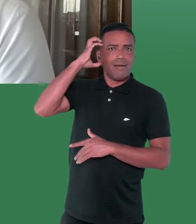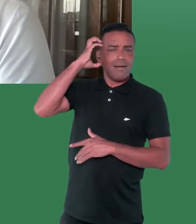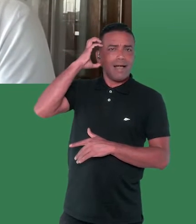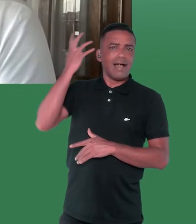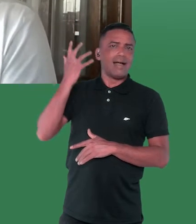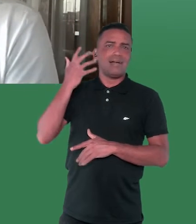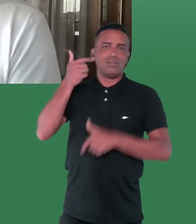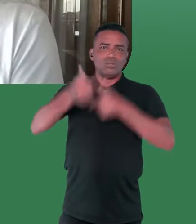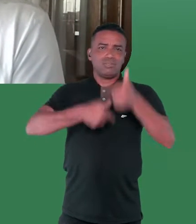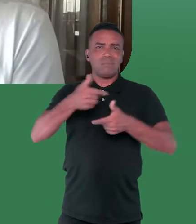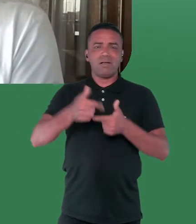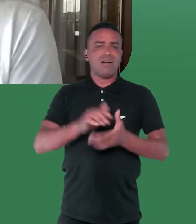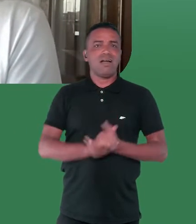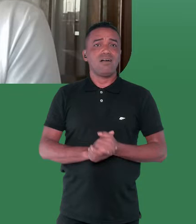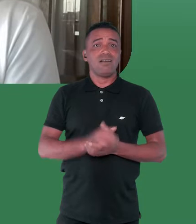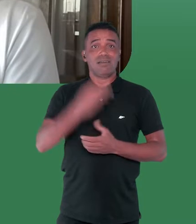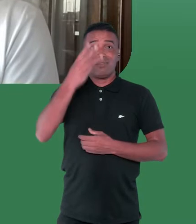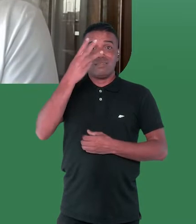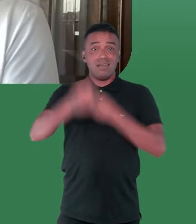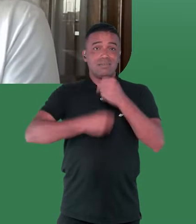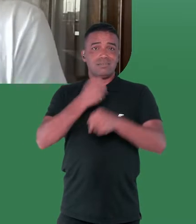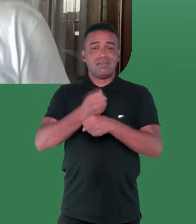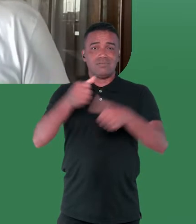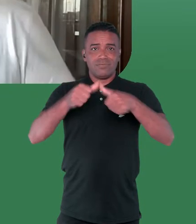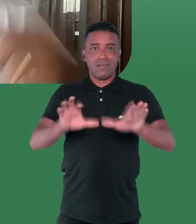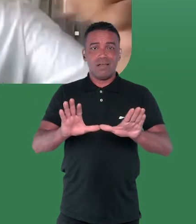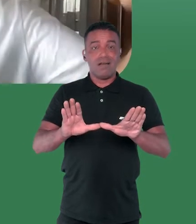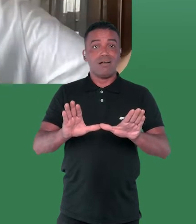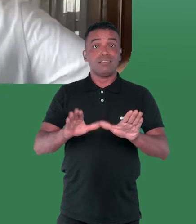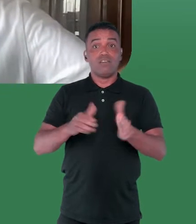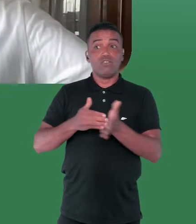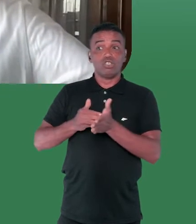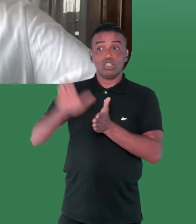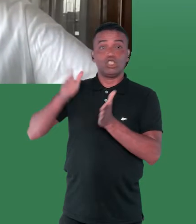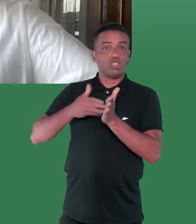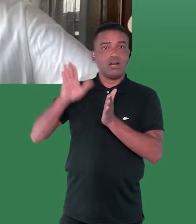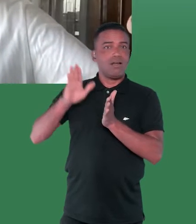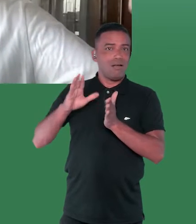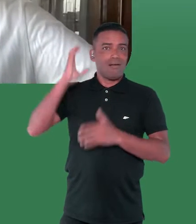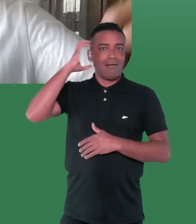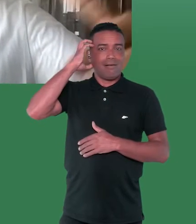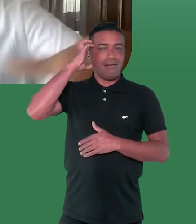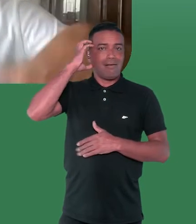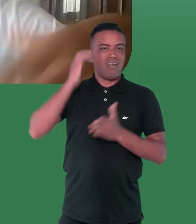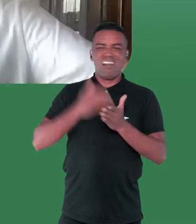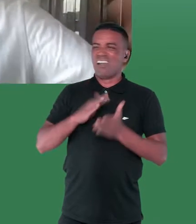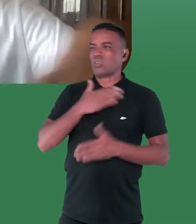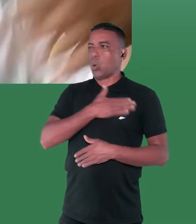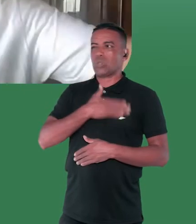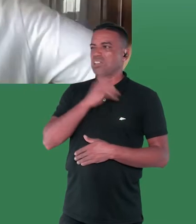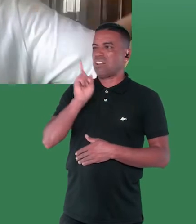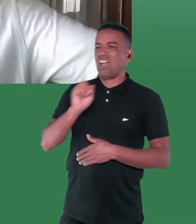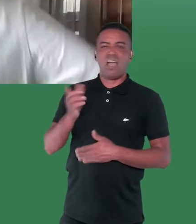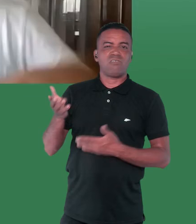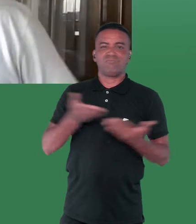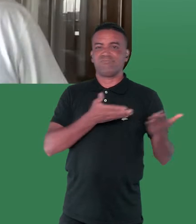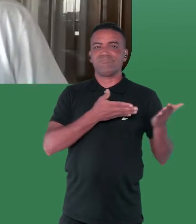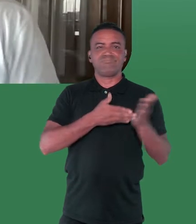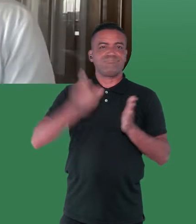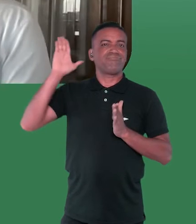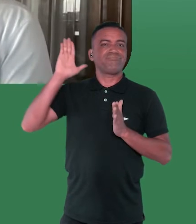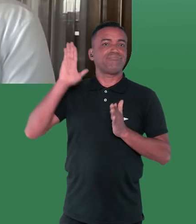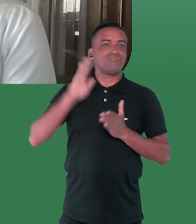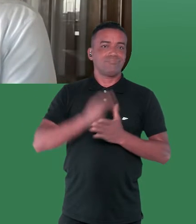do digital, e olho assim, não vão ficar 3 anos aqui. E vão demitir a rádio, não são demitidos. Eles demitem, não estou gostando disso aqui, não tem vida, vamos embora.